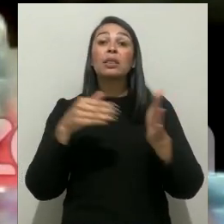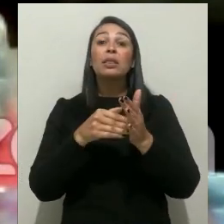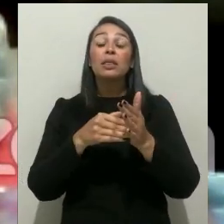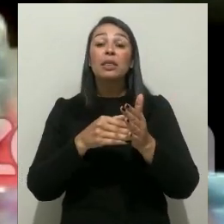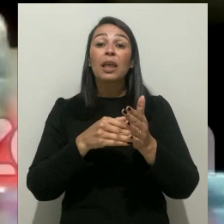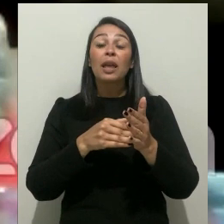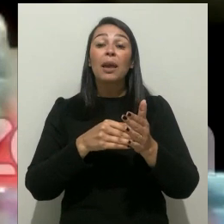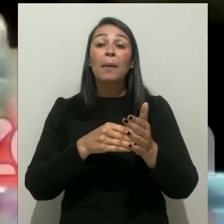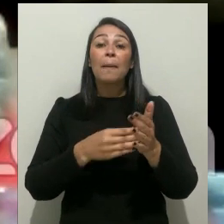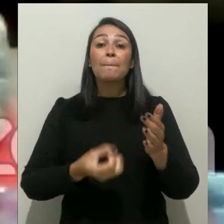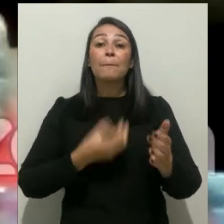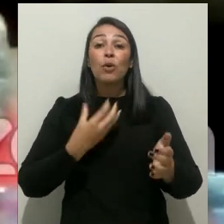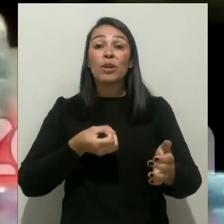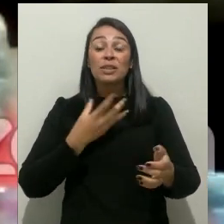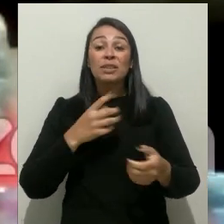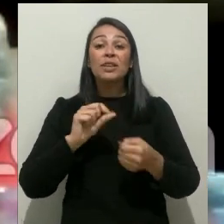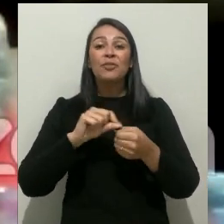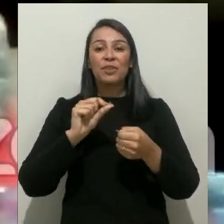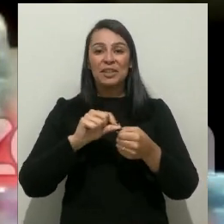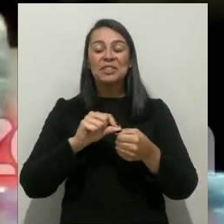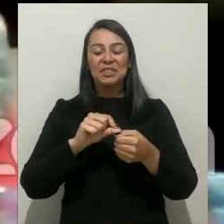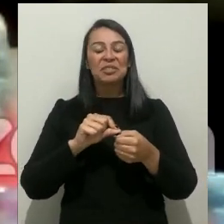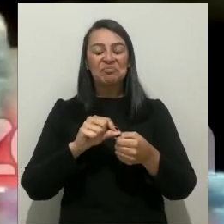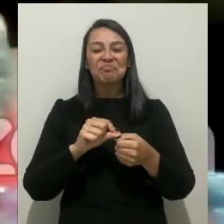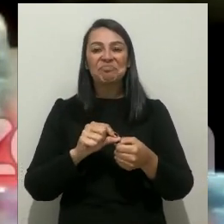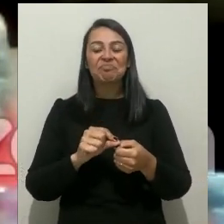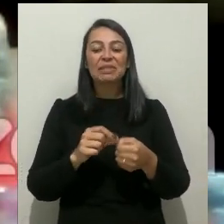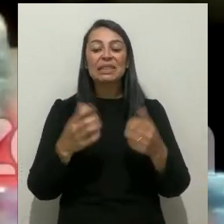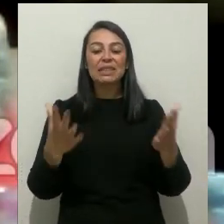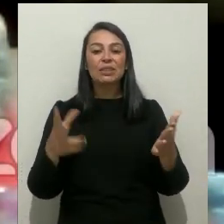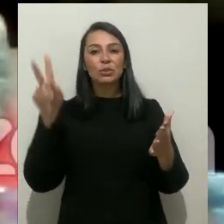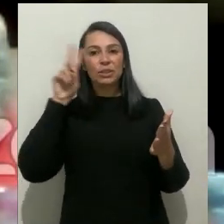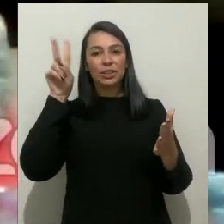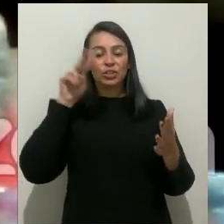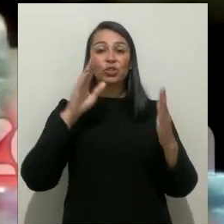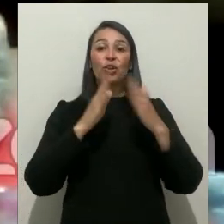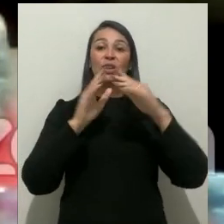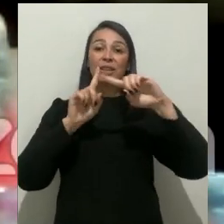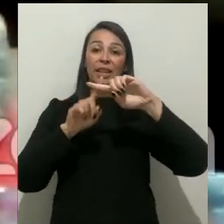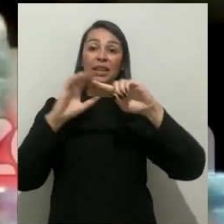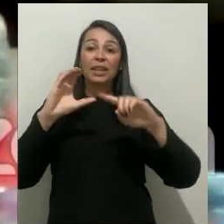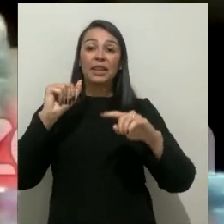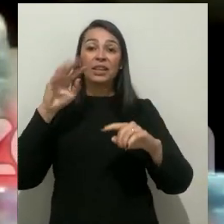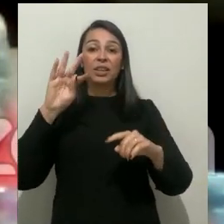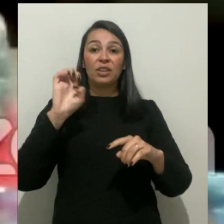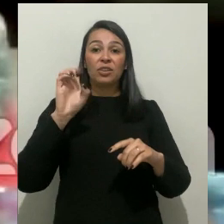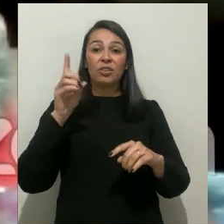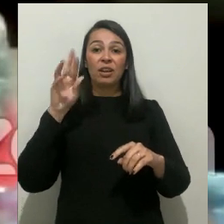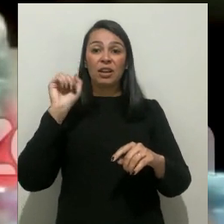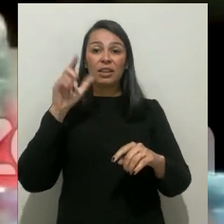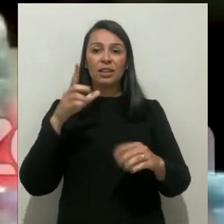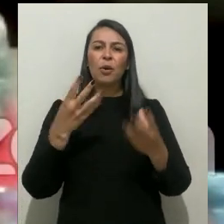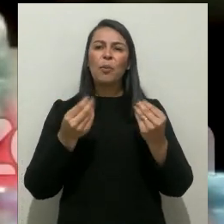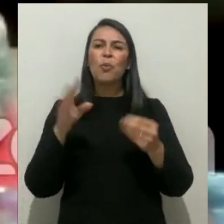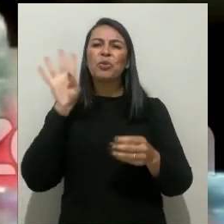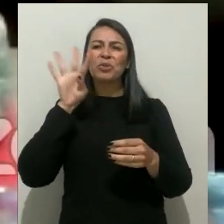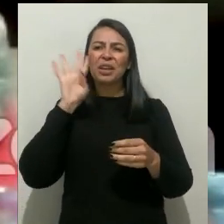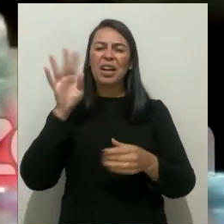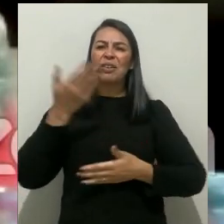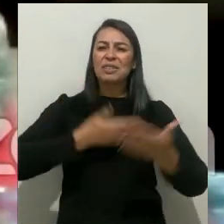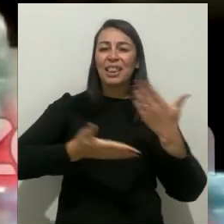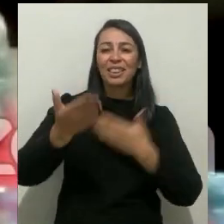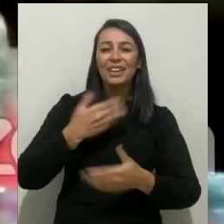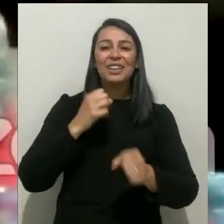inacreditável. Então, enfim, mas essa coisa da catedral eu acho muito bacana, assim, essa relação de construção, isso, com